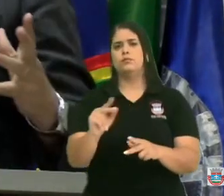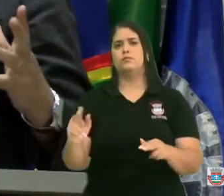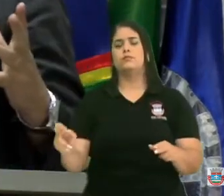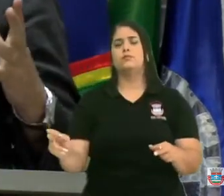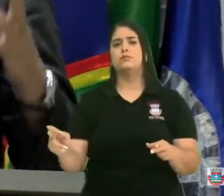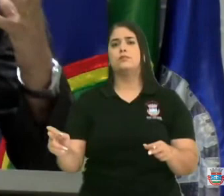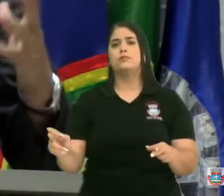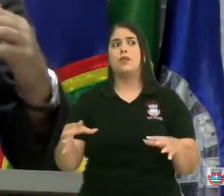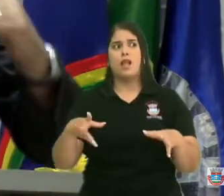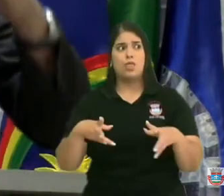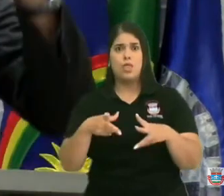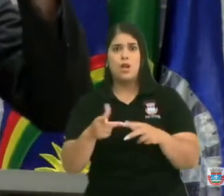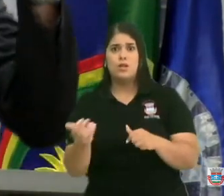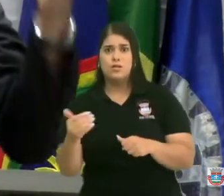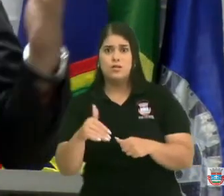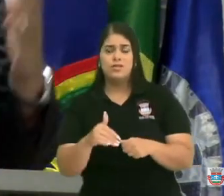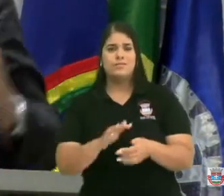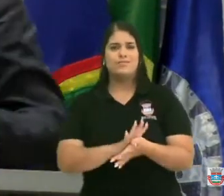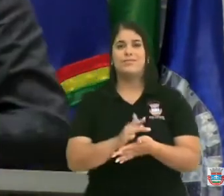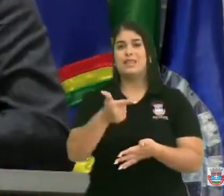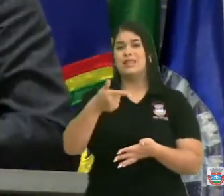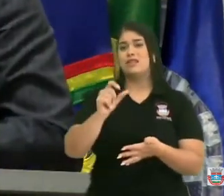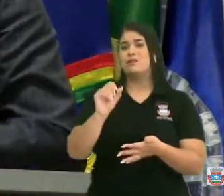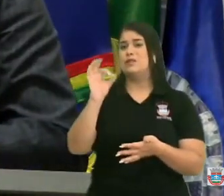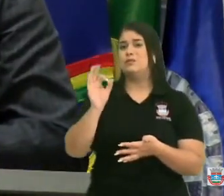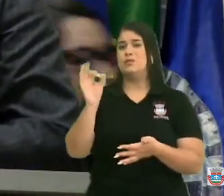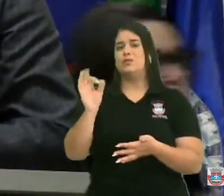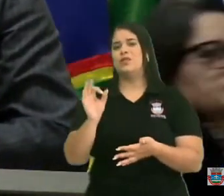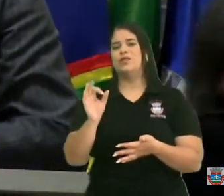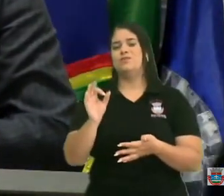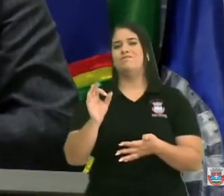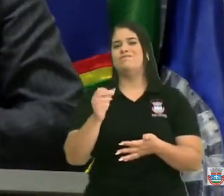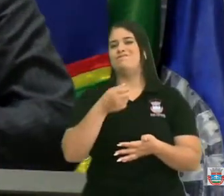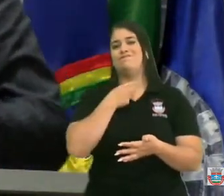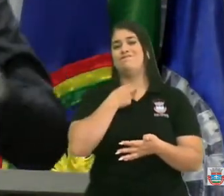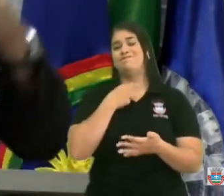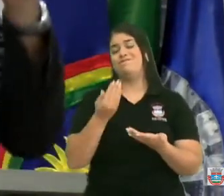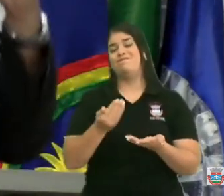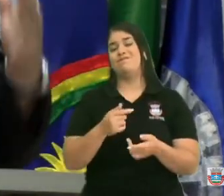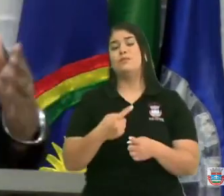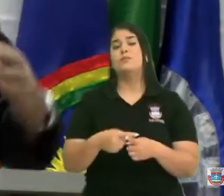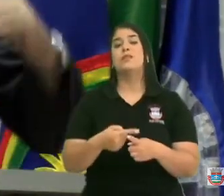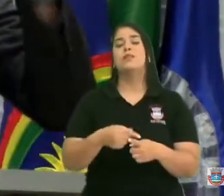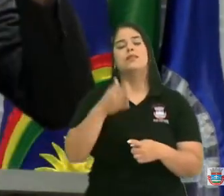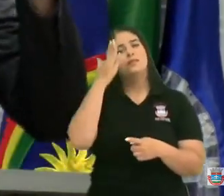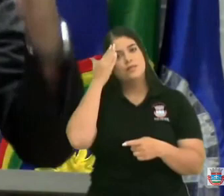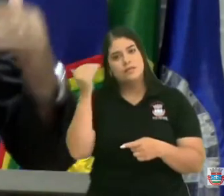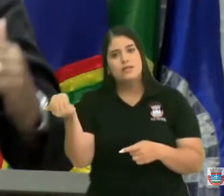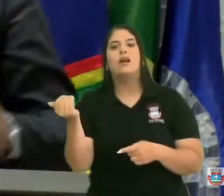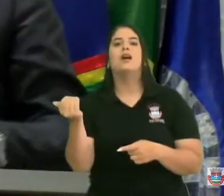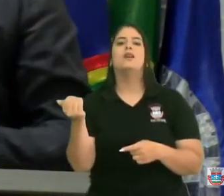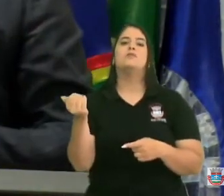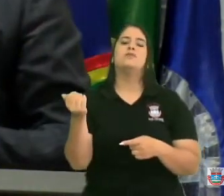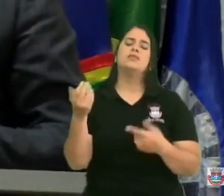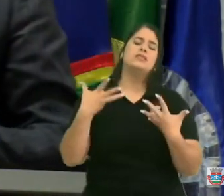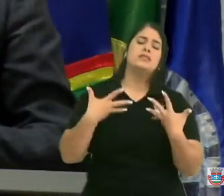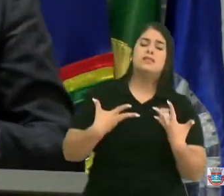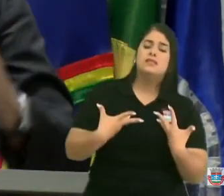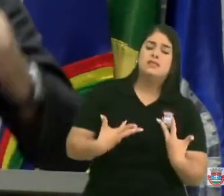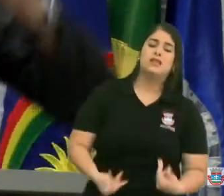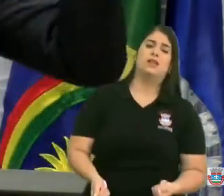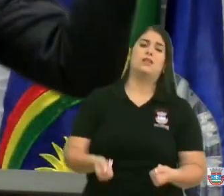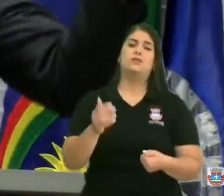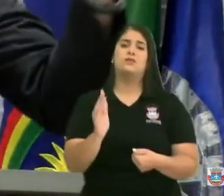veio em peso, não veio nem 20% da classe. Por quê? Porque já sabem que estão saturados